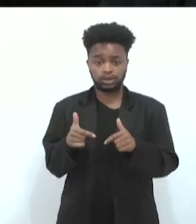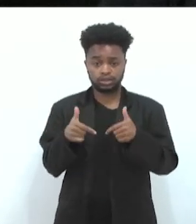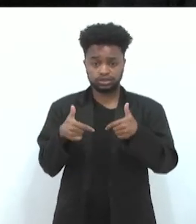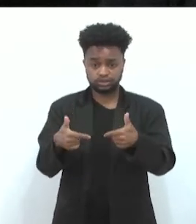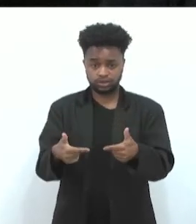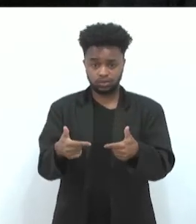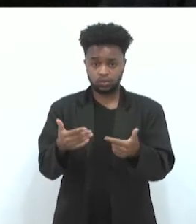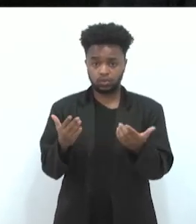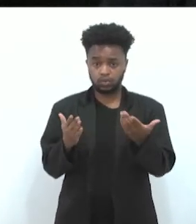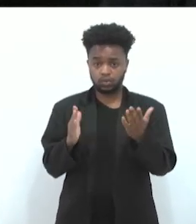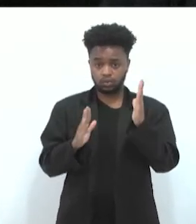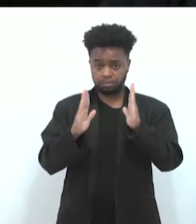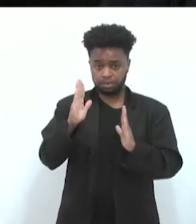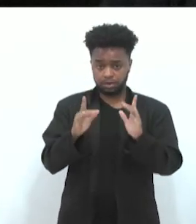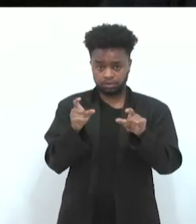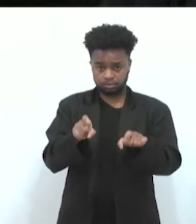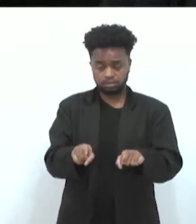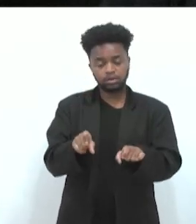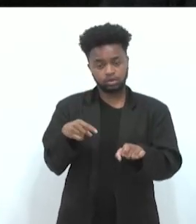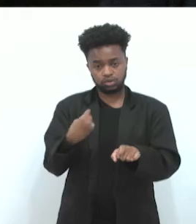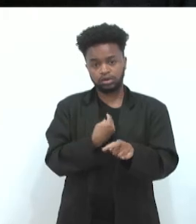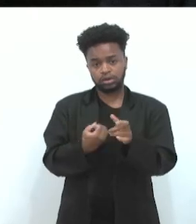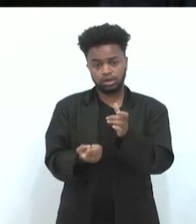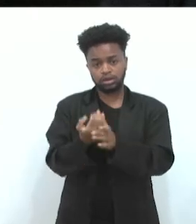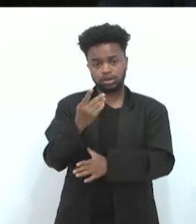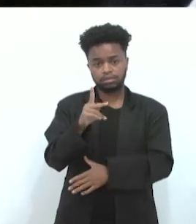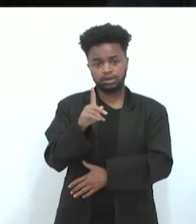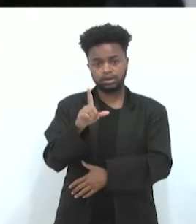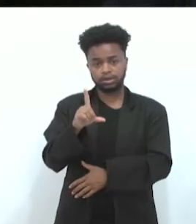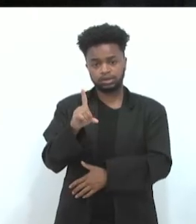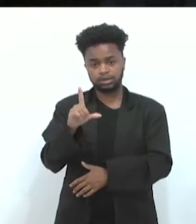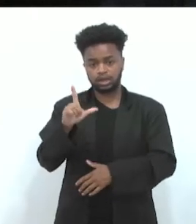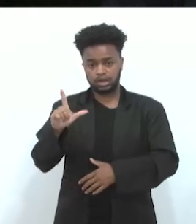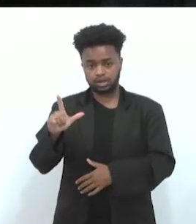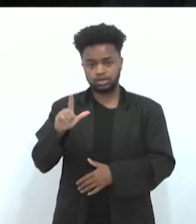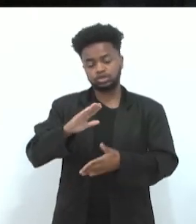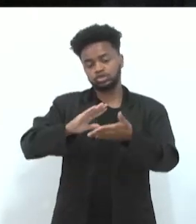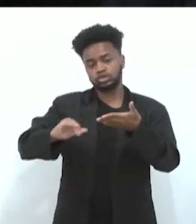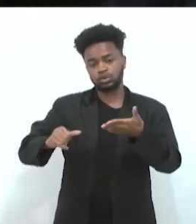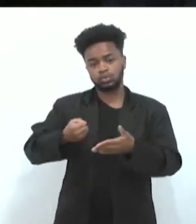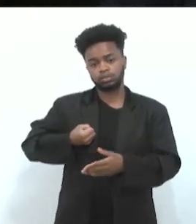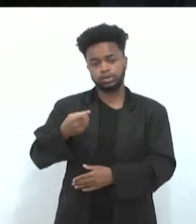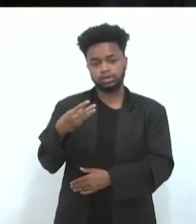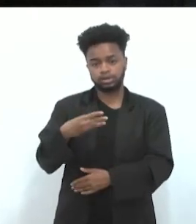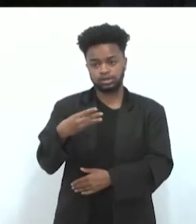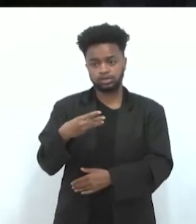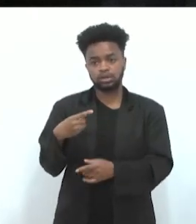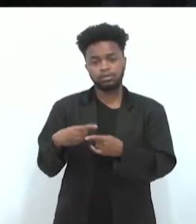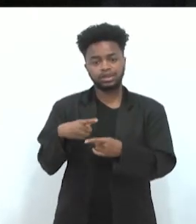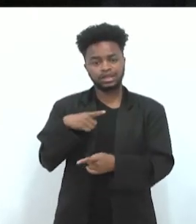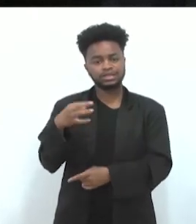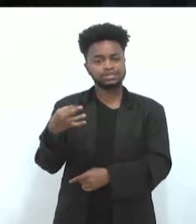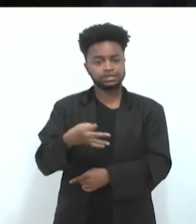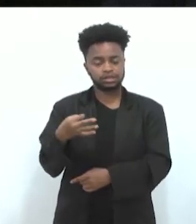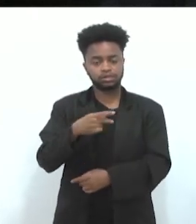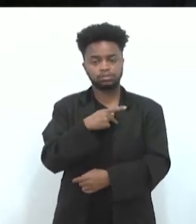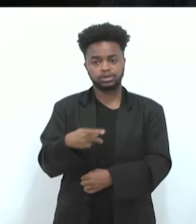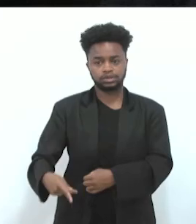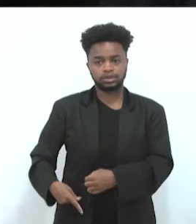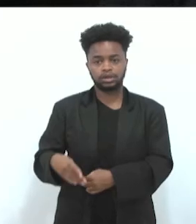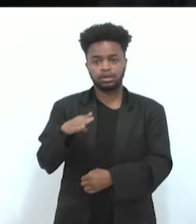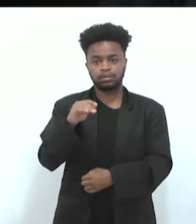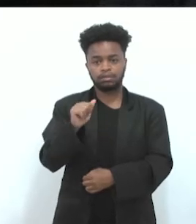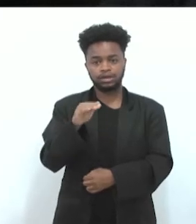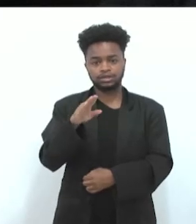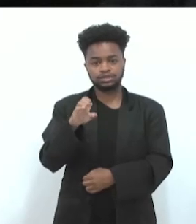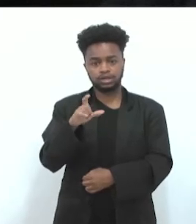nesse mandato, a gente fazer um PDL revogando esse ato normativo número 3, que eu tenho certeza que o presidente Barcelar vai